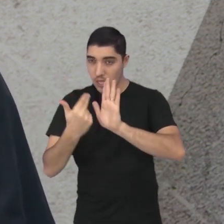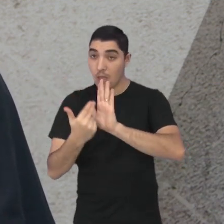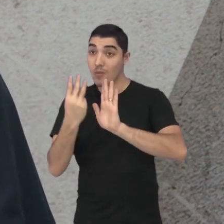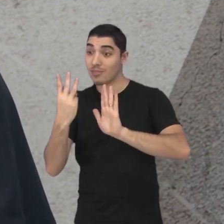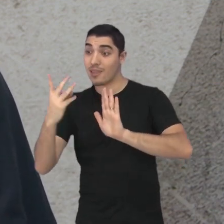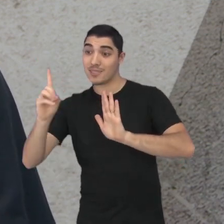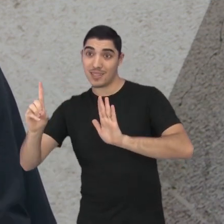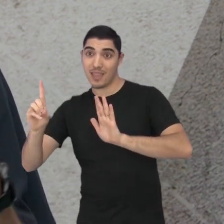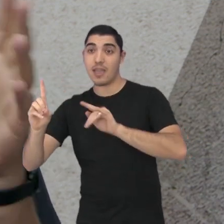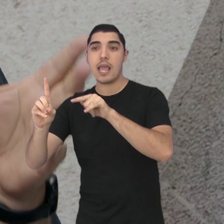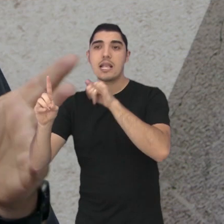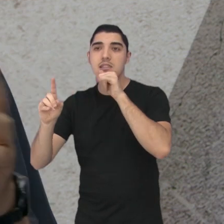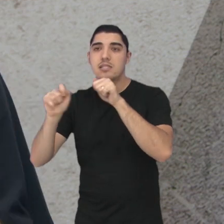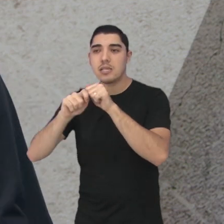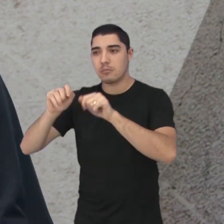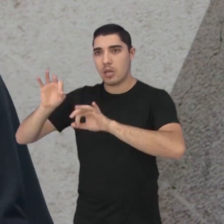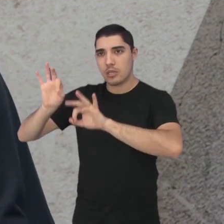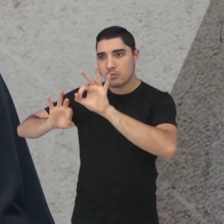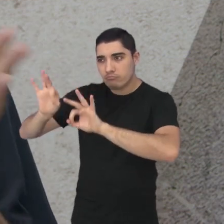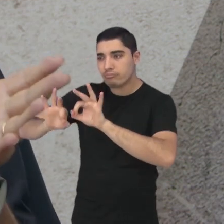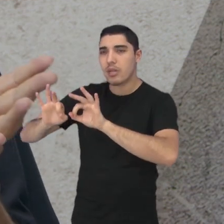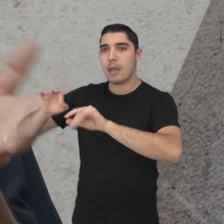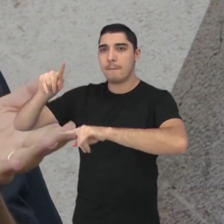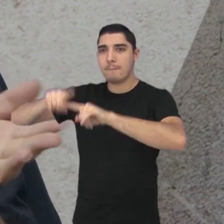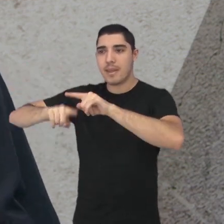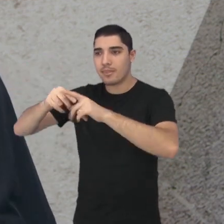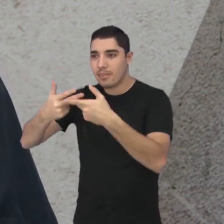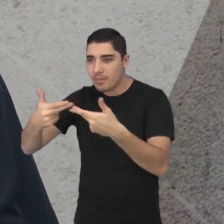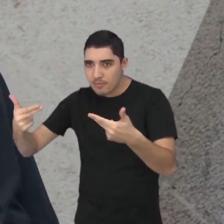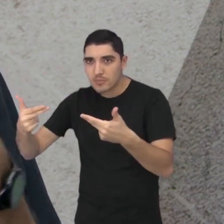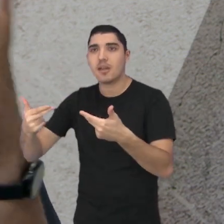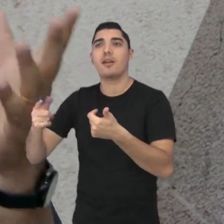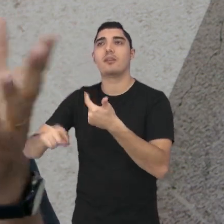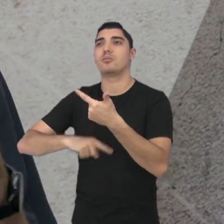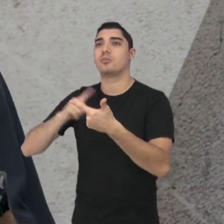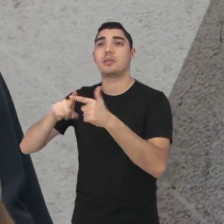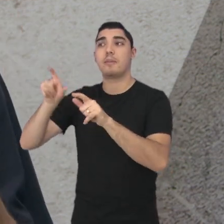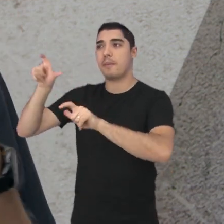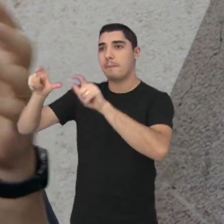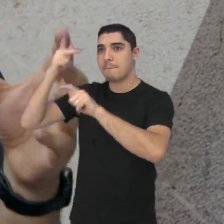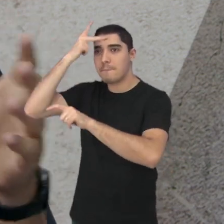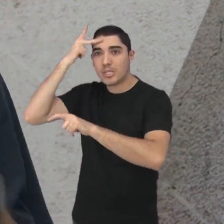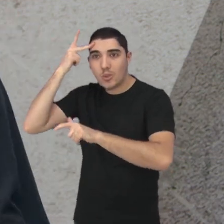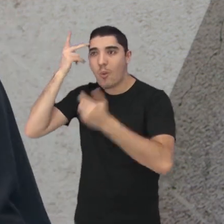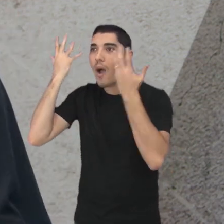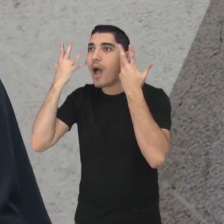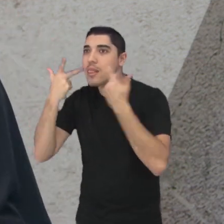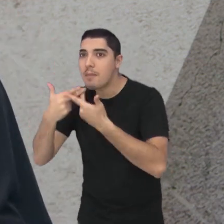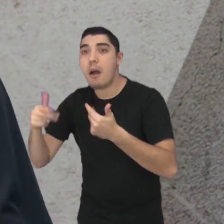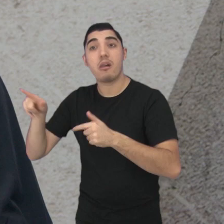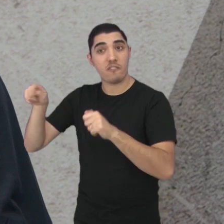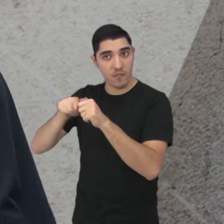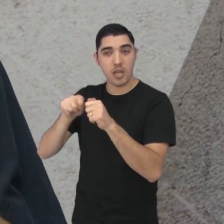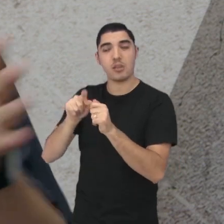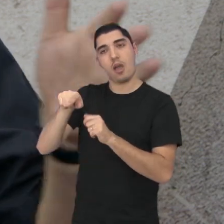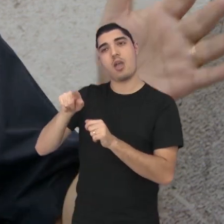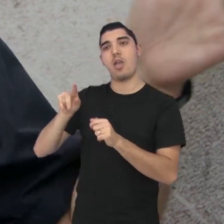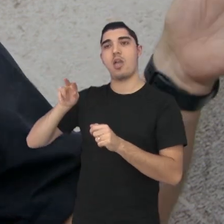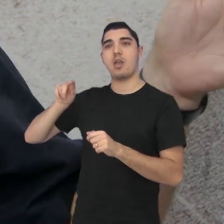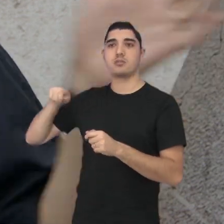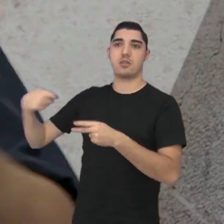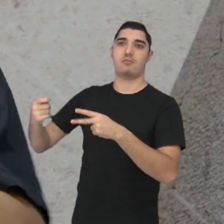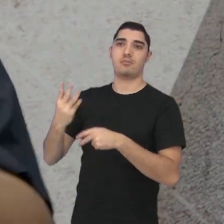modelos de objetos como modelos orgânicos, que a gente fala pessoas, animais, tudo mais. Então assim, e aí